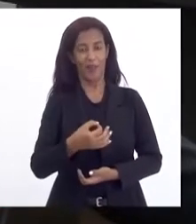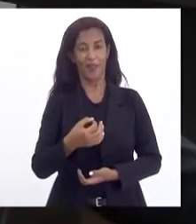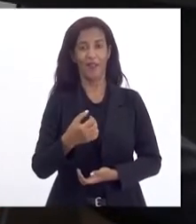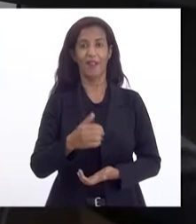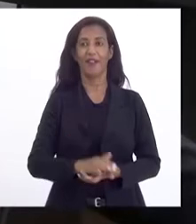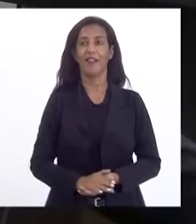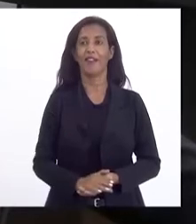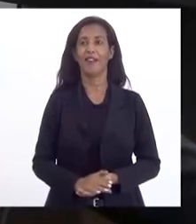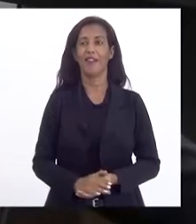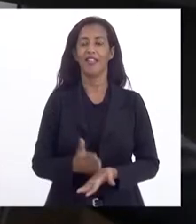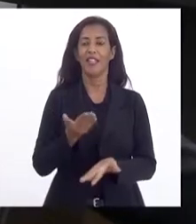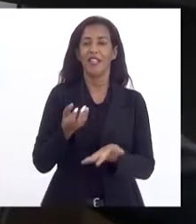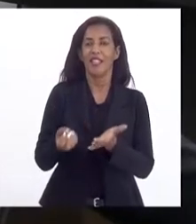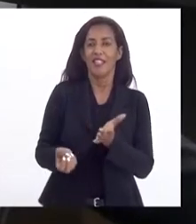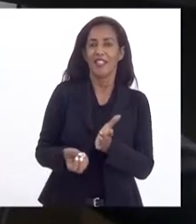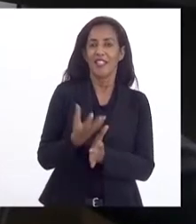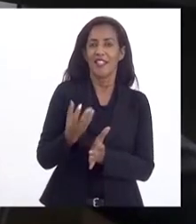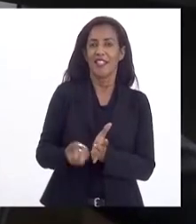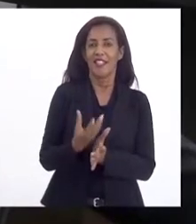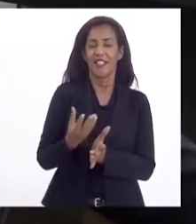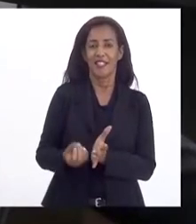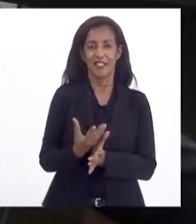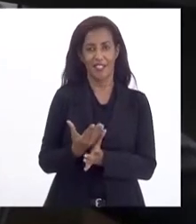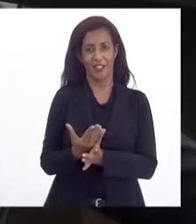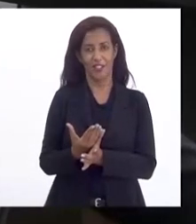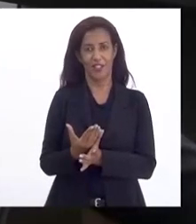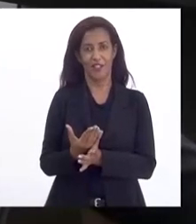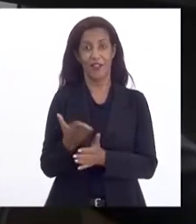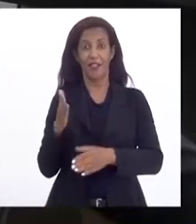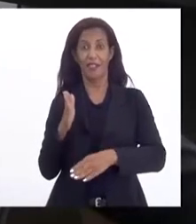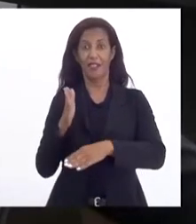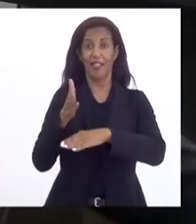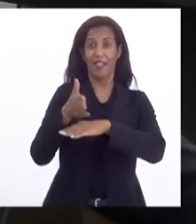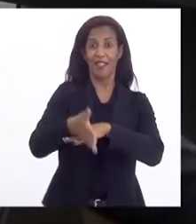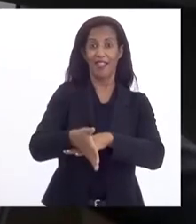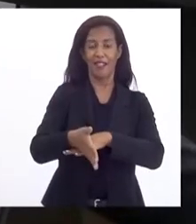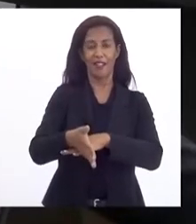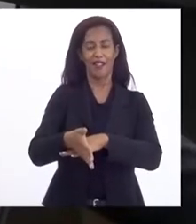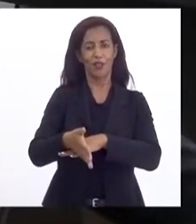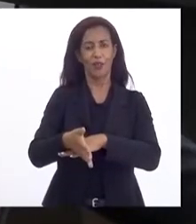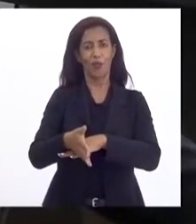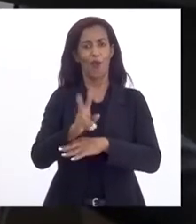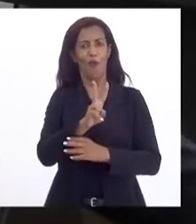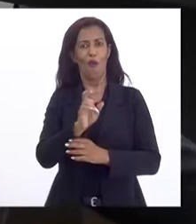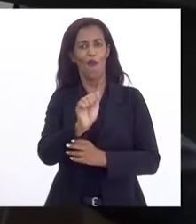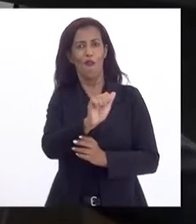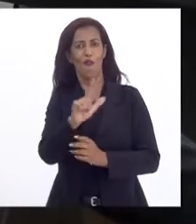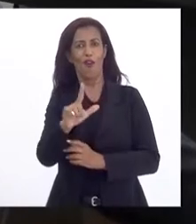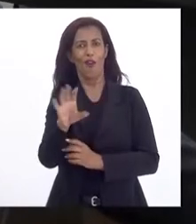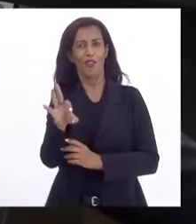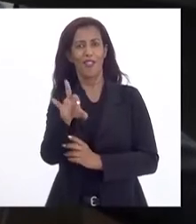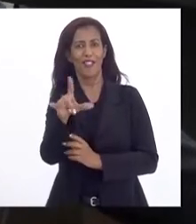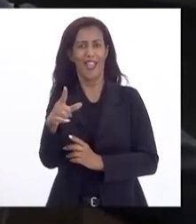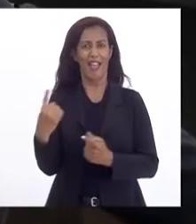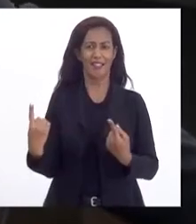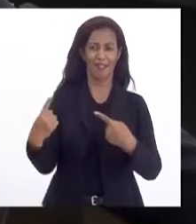Vício de iniciativa. Sabe por quê? Está invadindo a competência do deputado Valda Serraza.